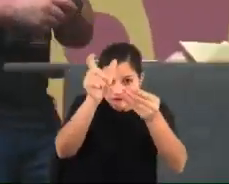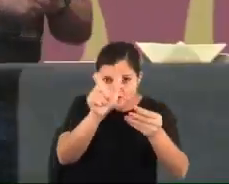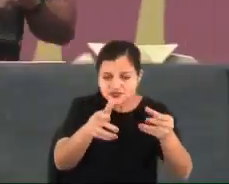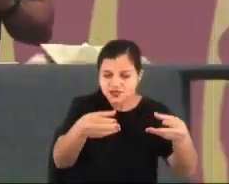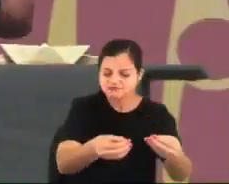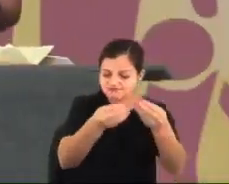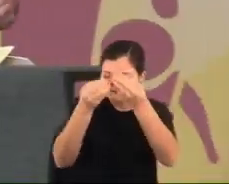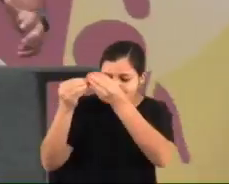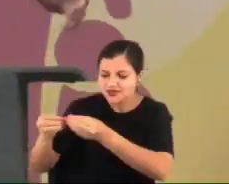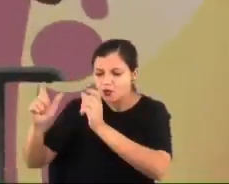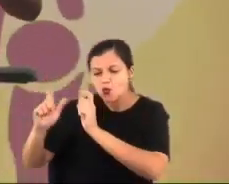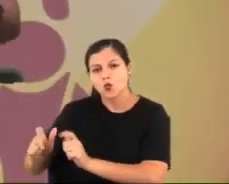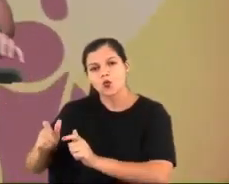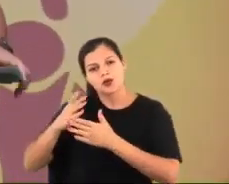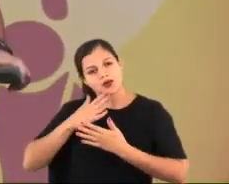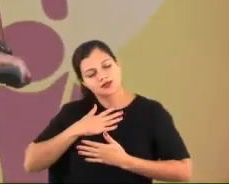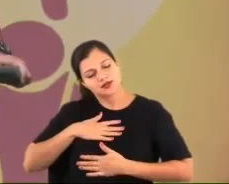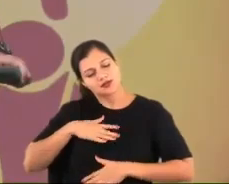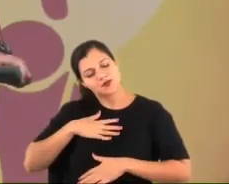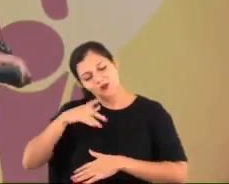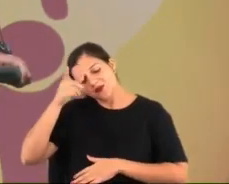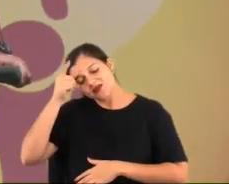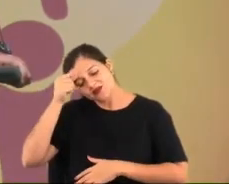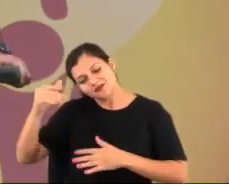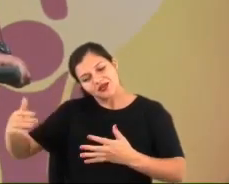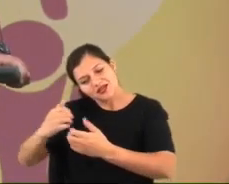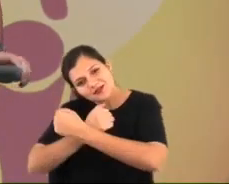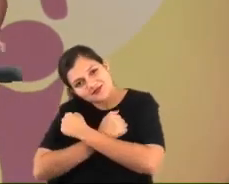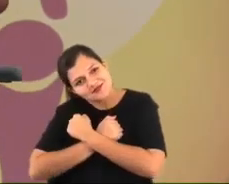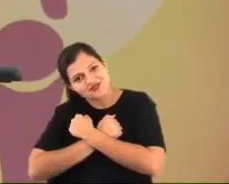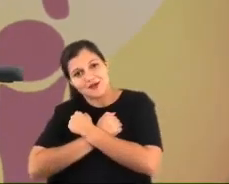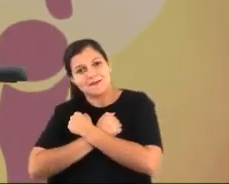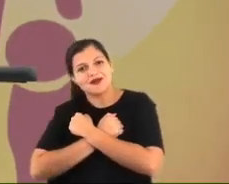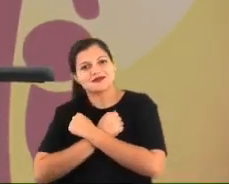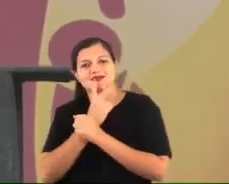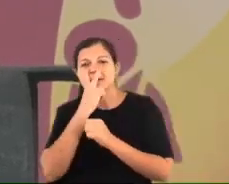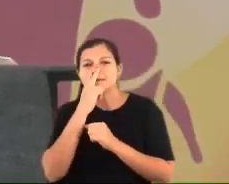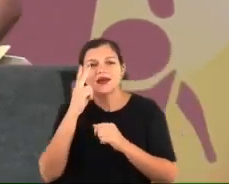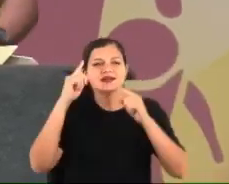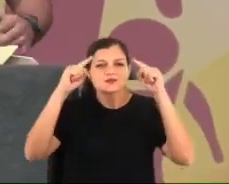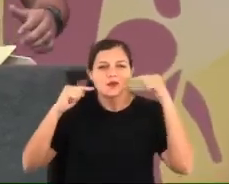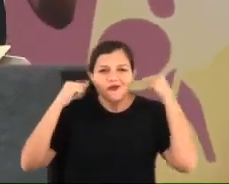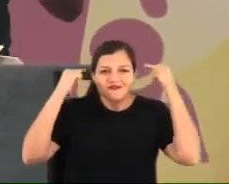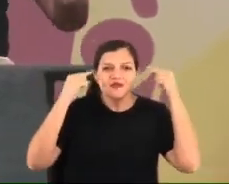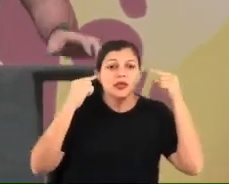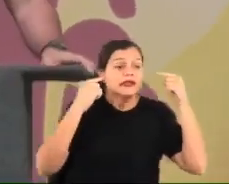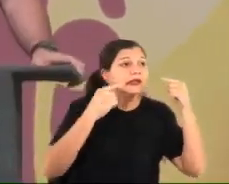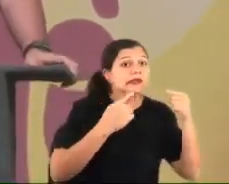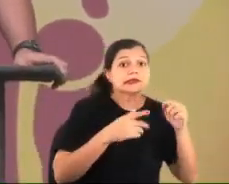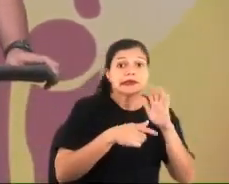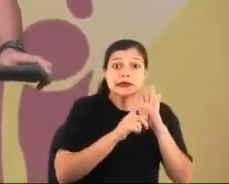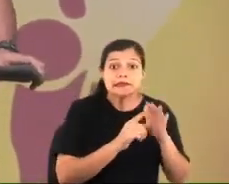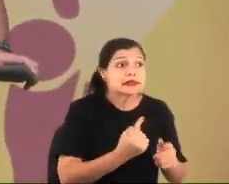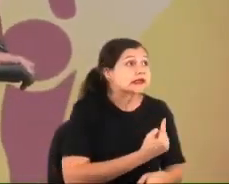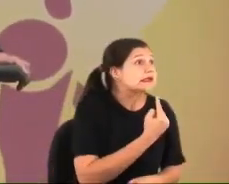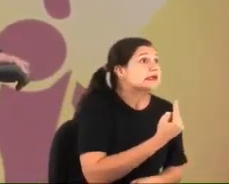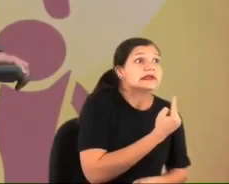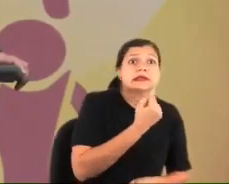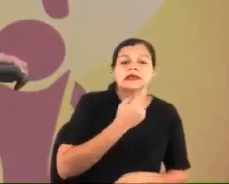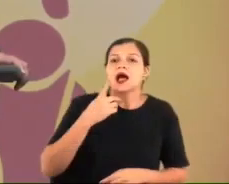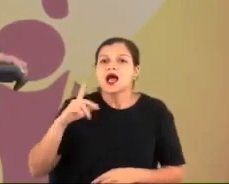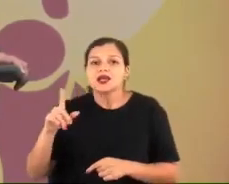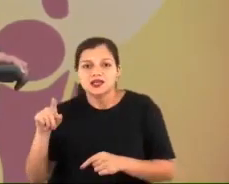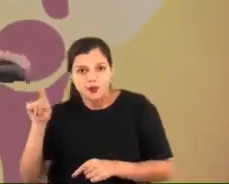ovelha perdida que encontra o seu pastor. E logo ele coloca num lugar bem tranquilo. É isso que ele quer fazer com cada um de